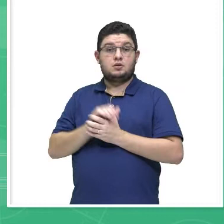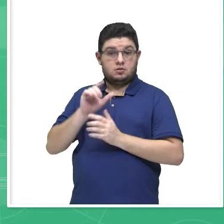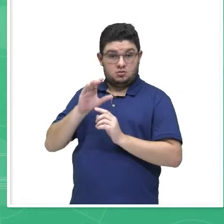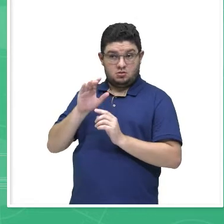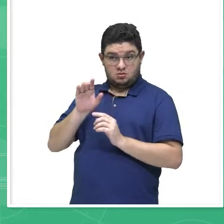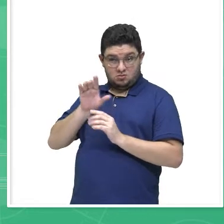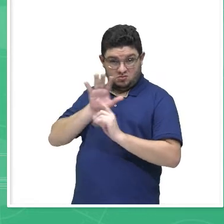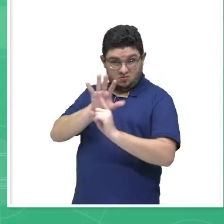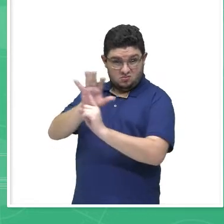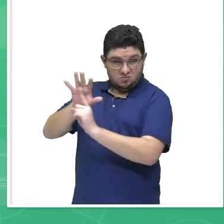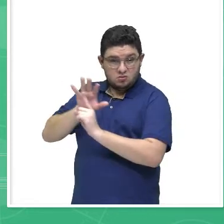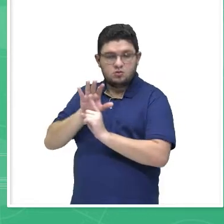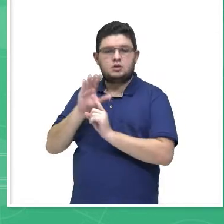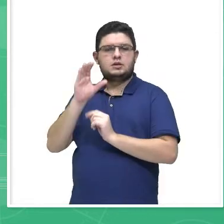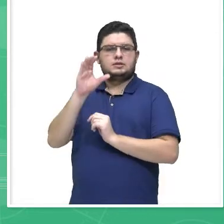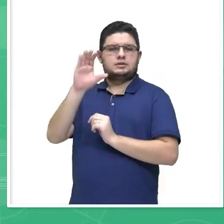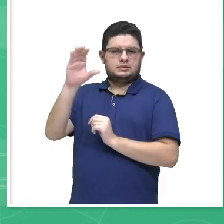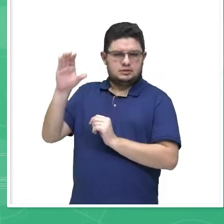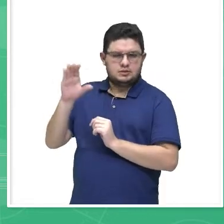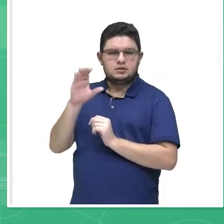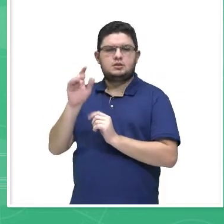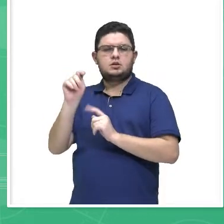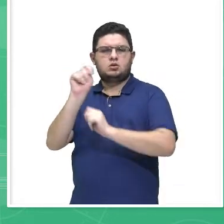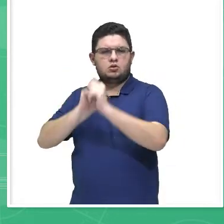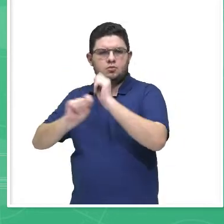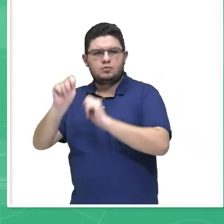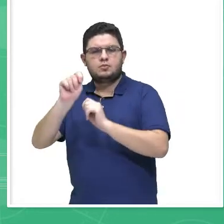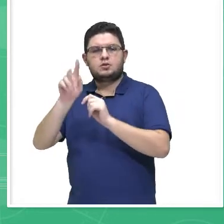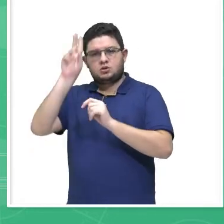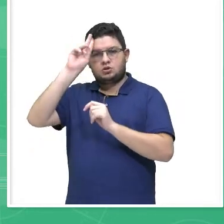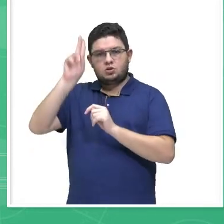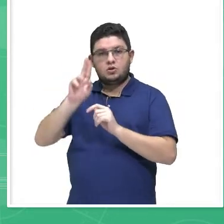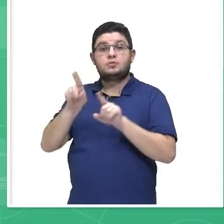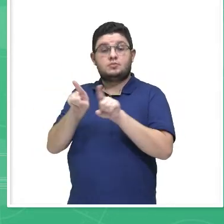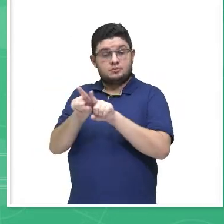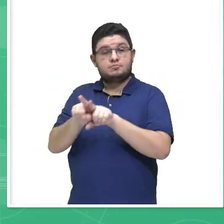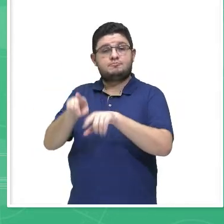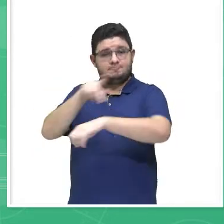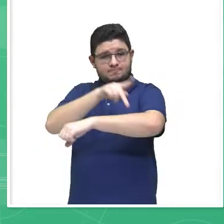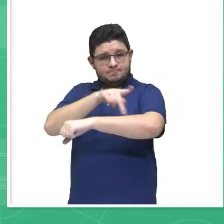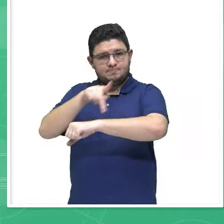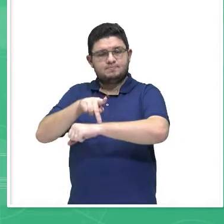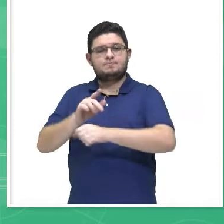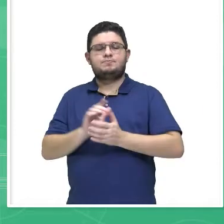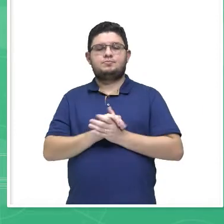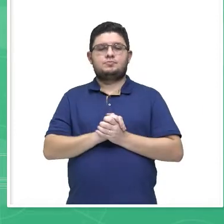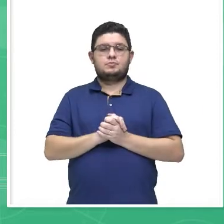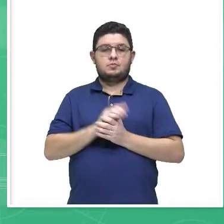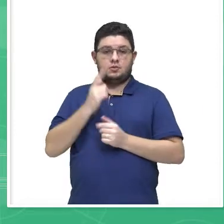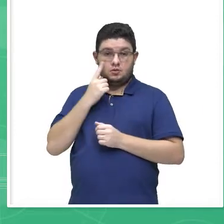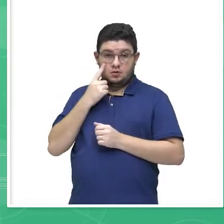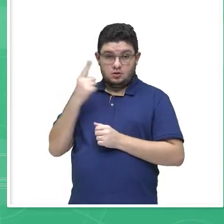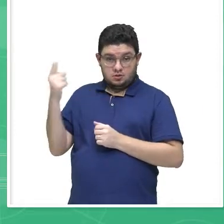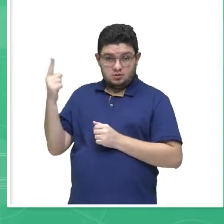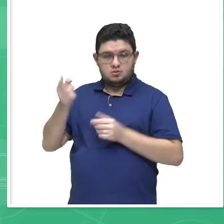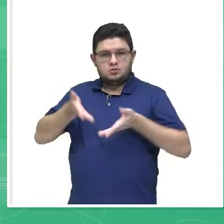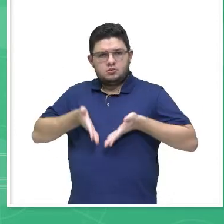a história e até a pedagogia. Como vimos, ele nasceu no ano